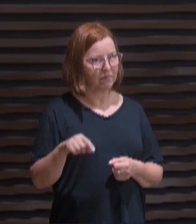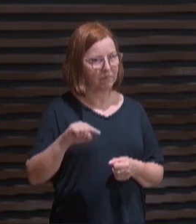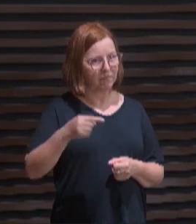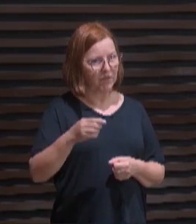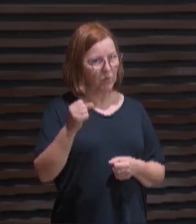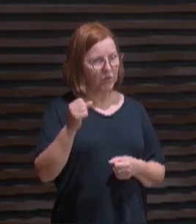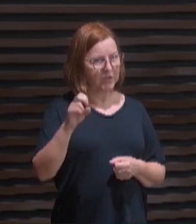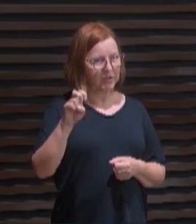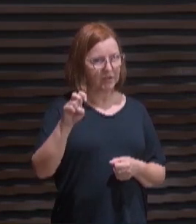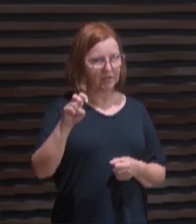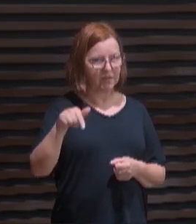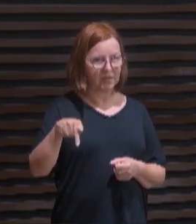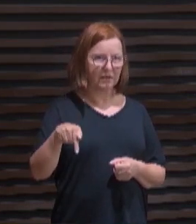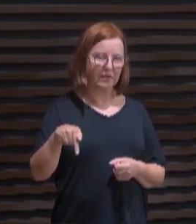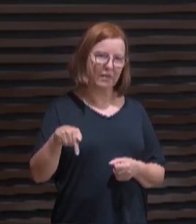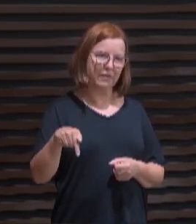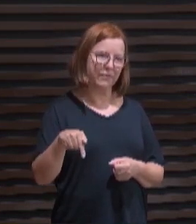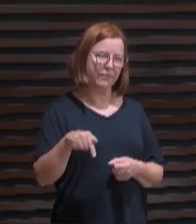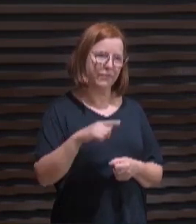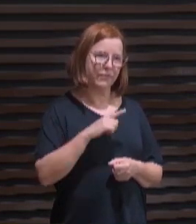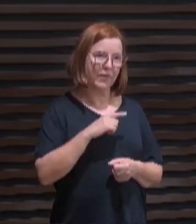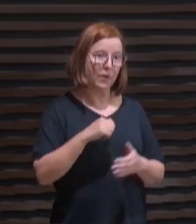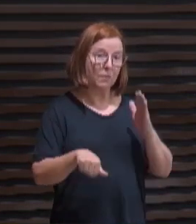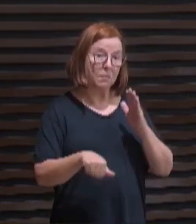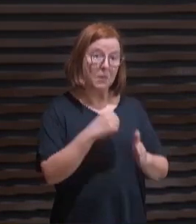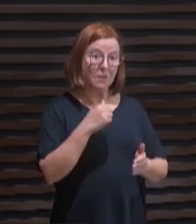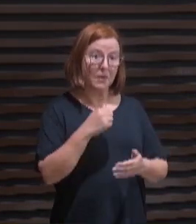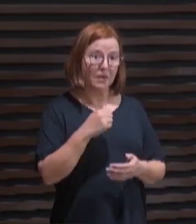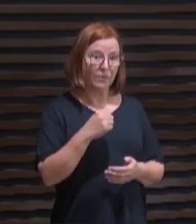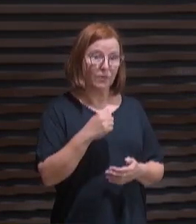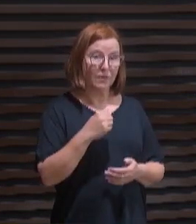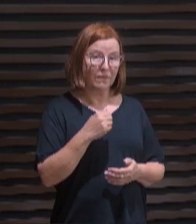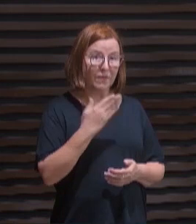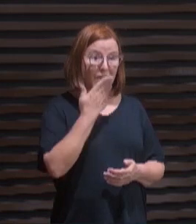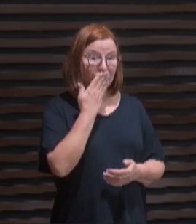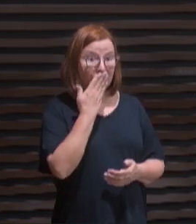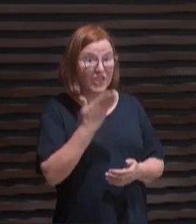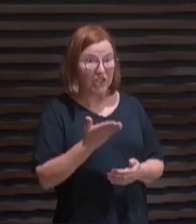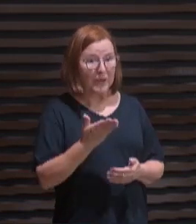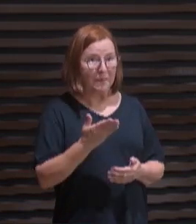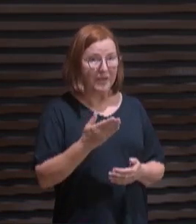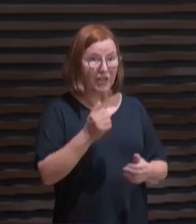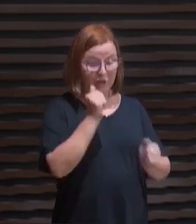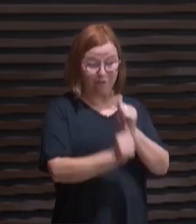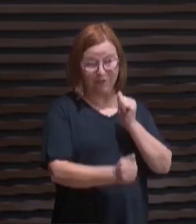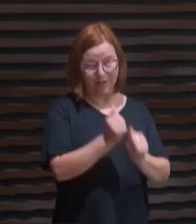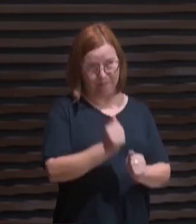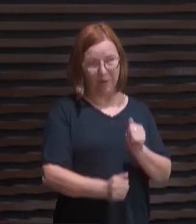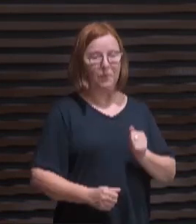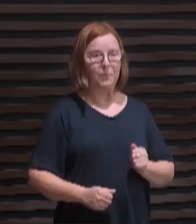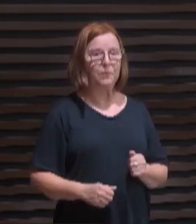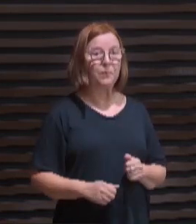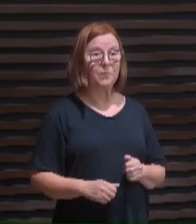1857, 1857, nós temos o primeiro time de futebol. Não tinha esportes. Os esportes foram criados para tirar as pessoas